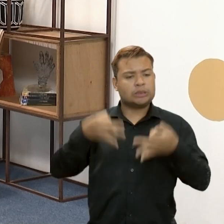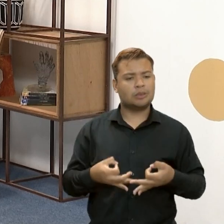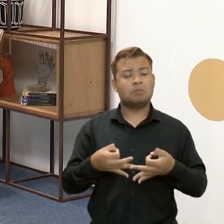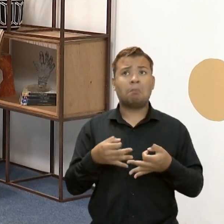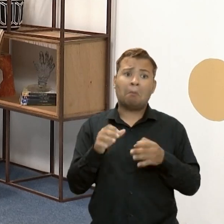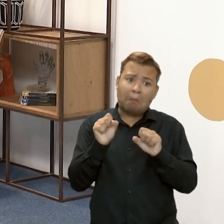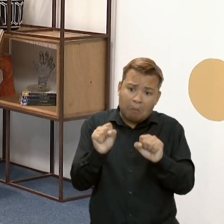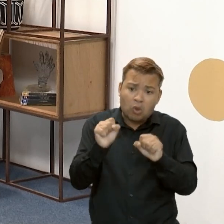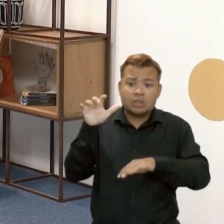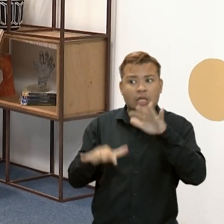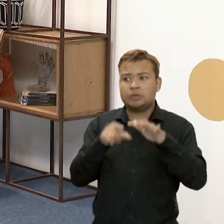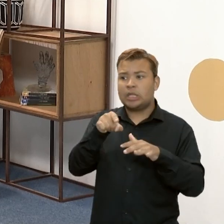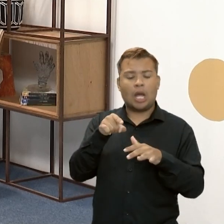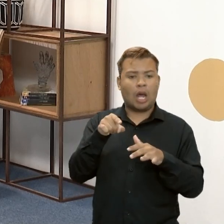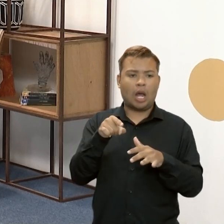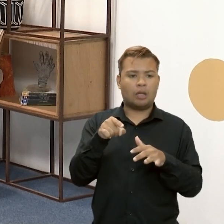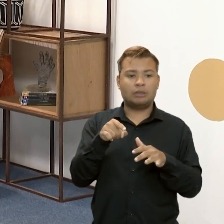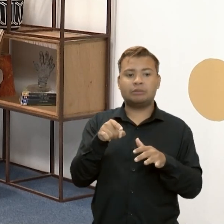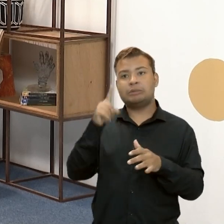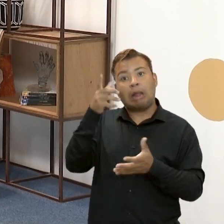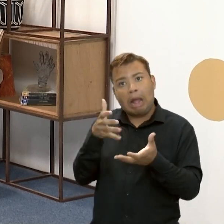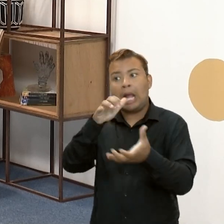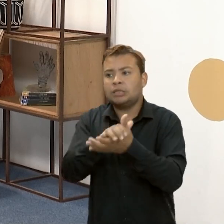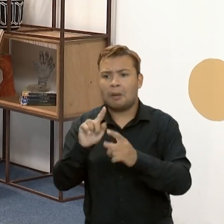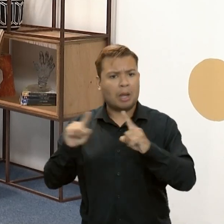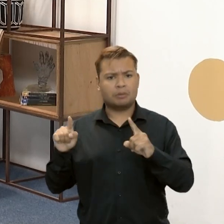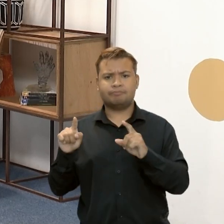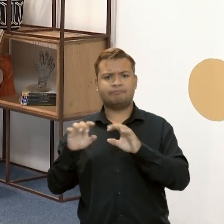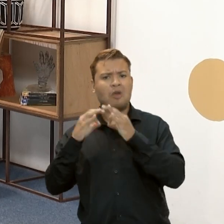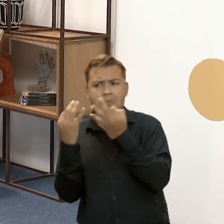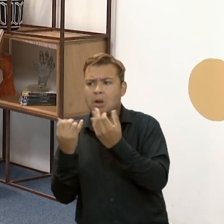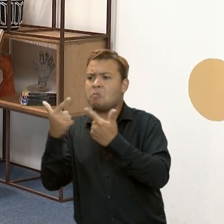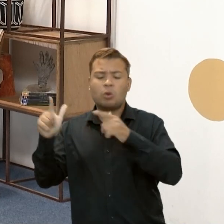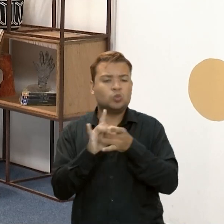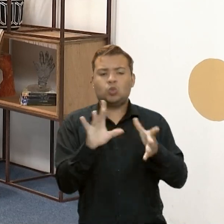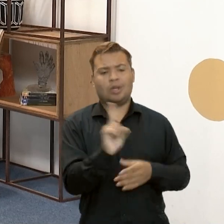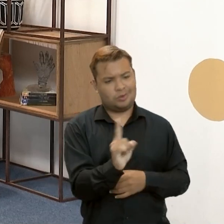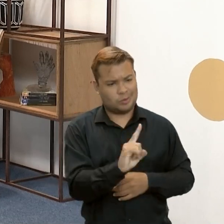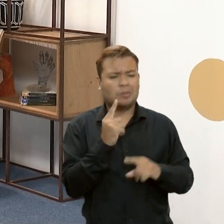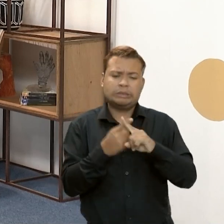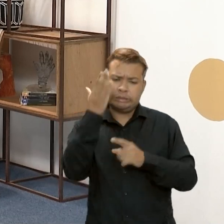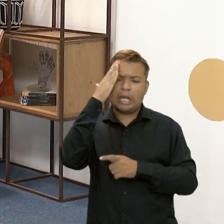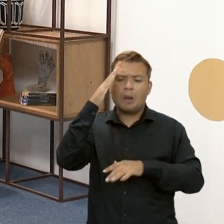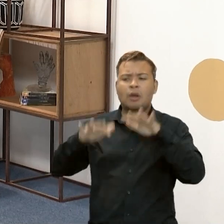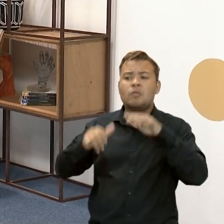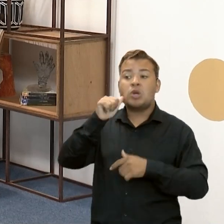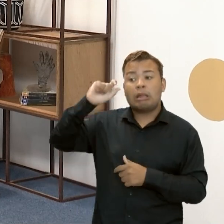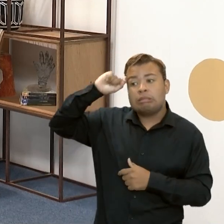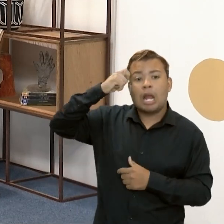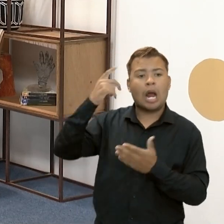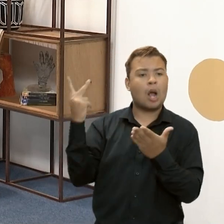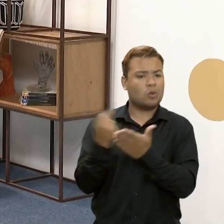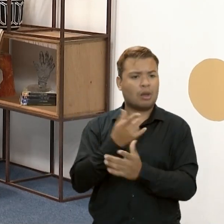opção também, né, porque infelizmente a gente sabe que muitas vezes mulheres negras acabam muitas vezes sozinhas, né, depois